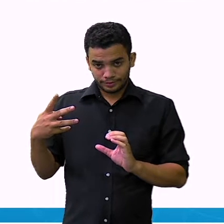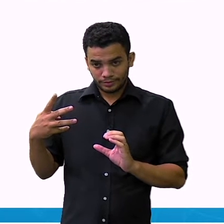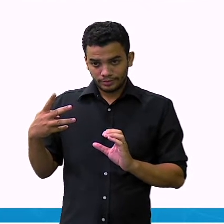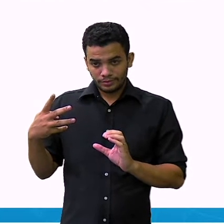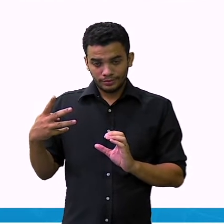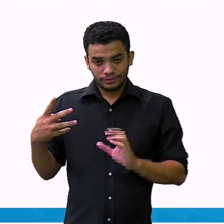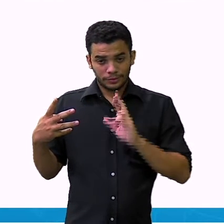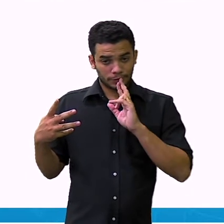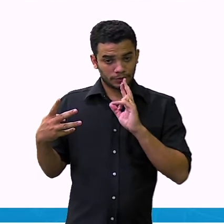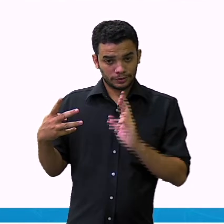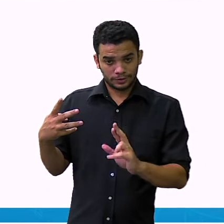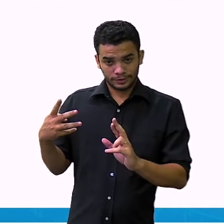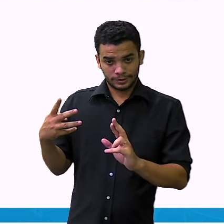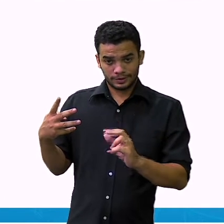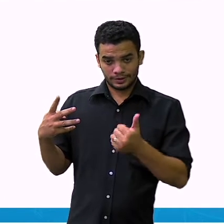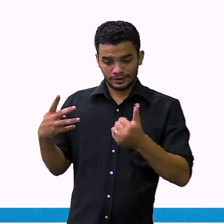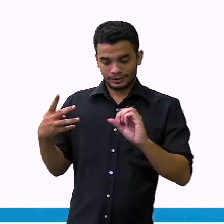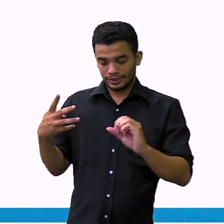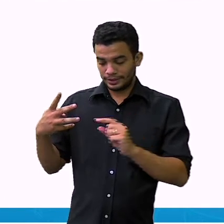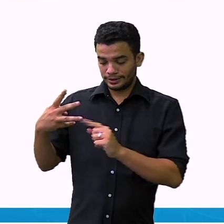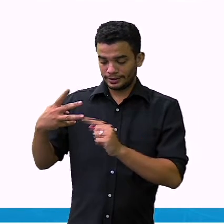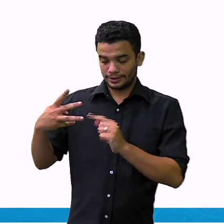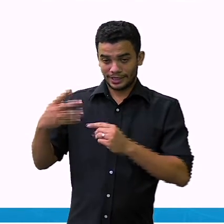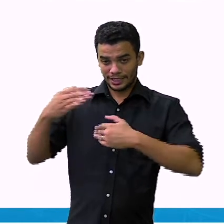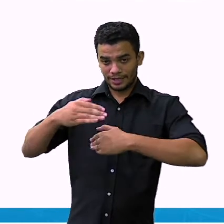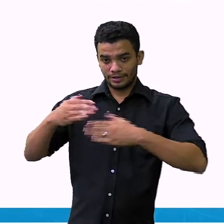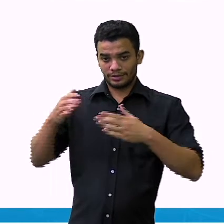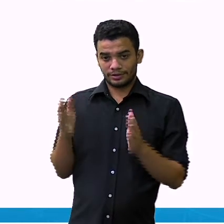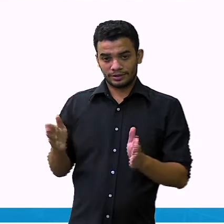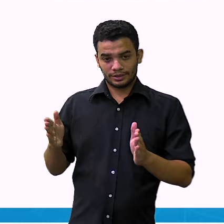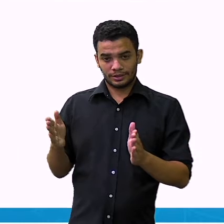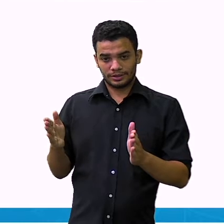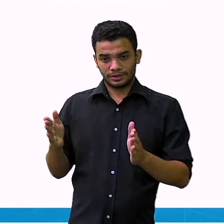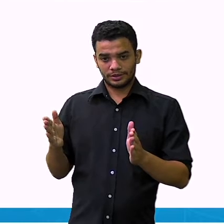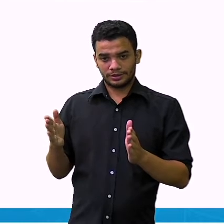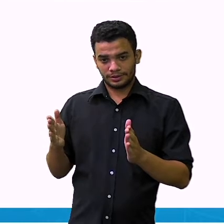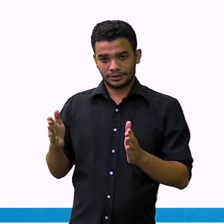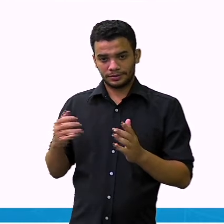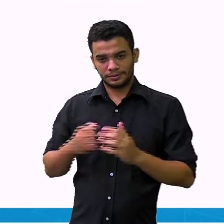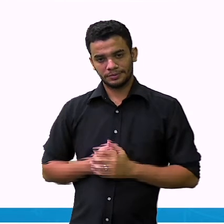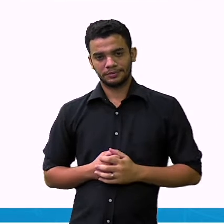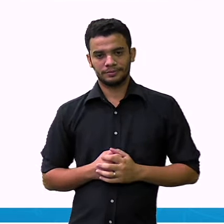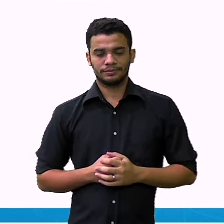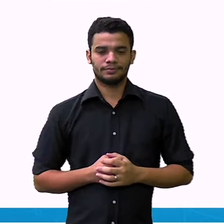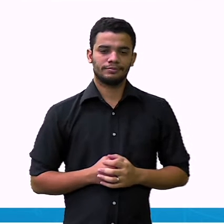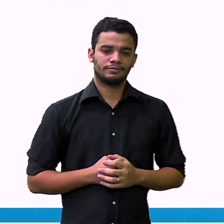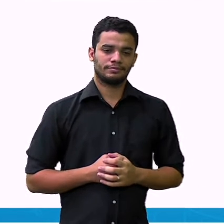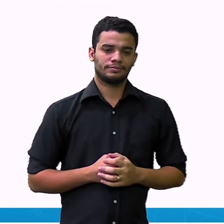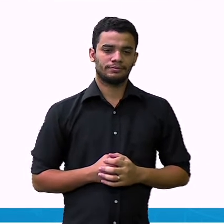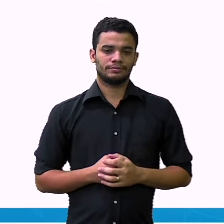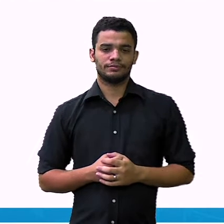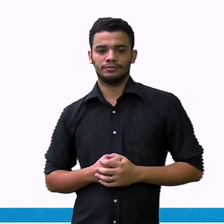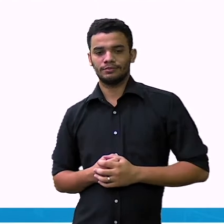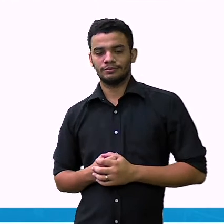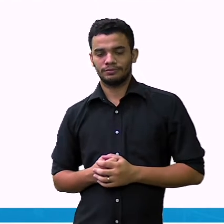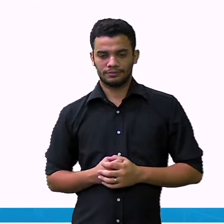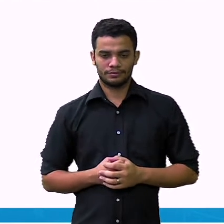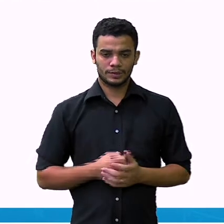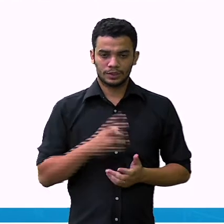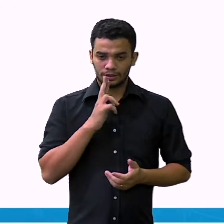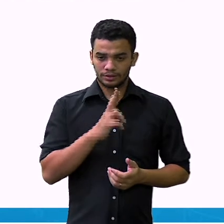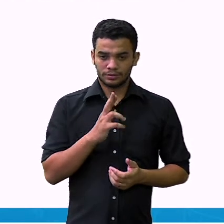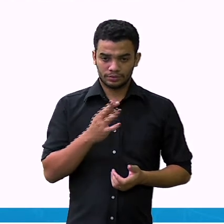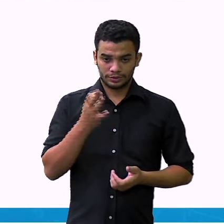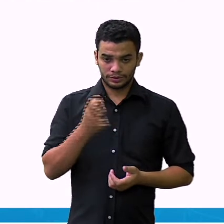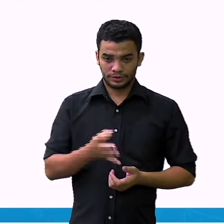número 10. E o 10 aqui está representando as caixas que foram recolhidas. Portanto,